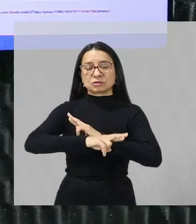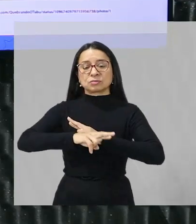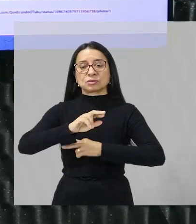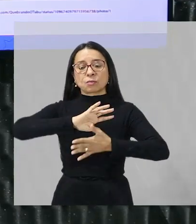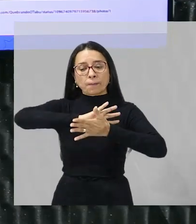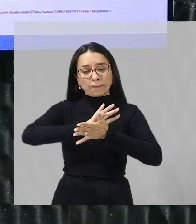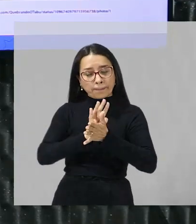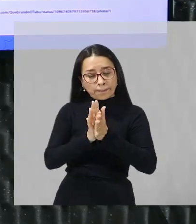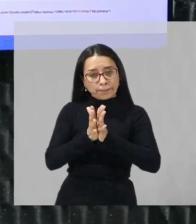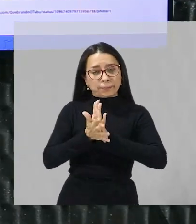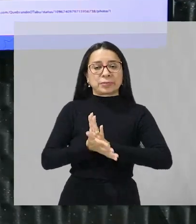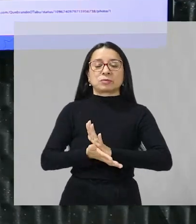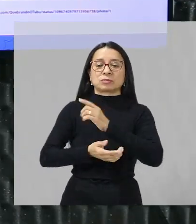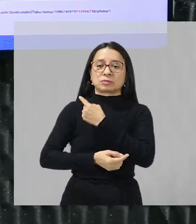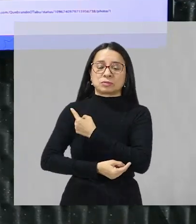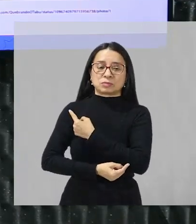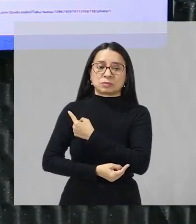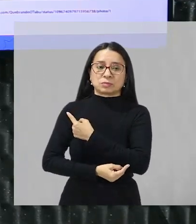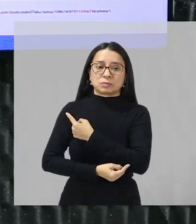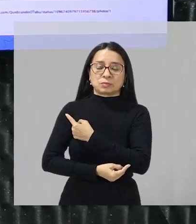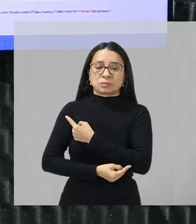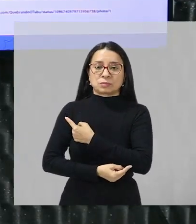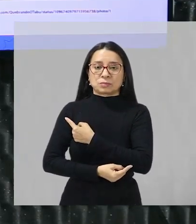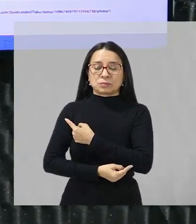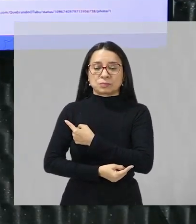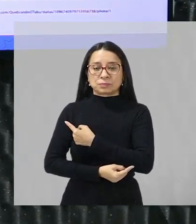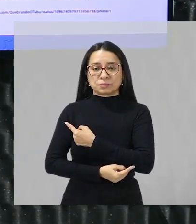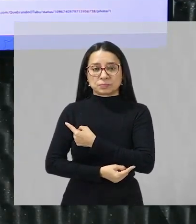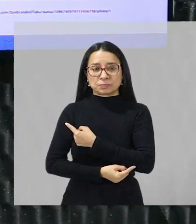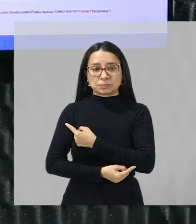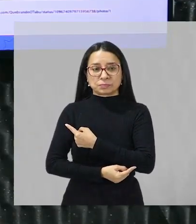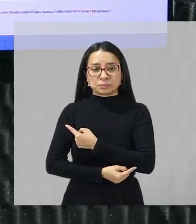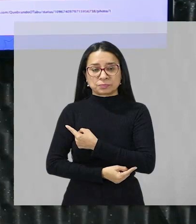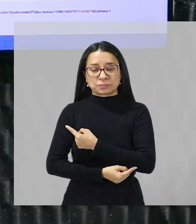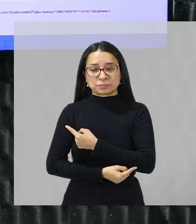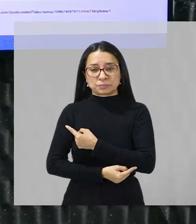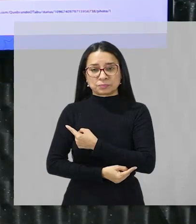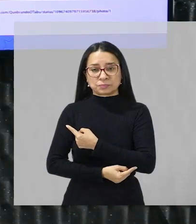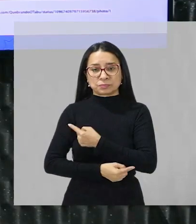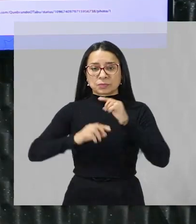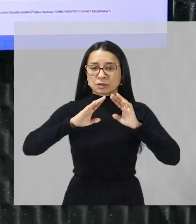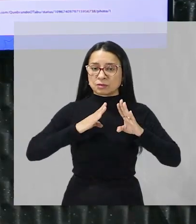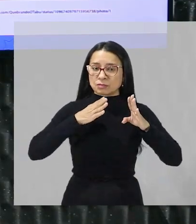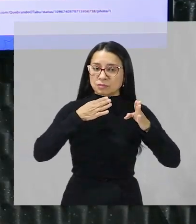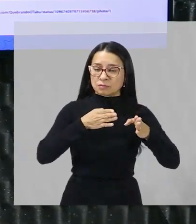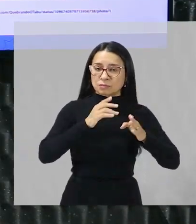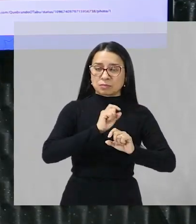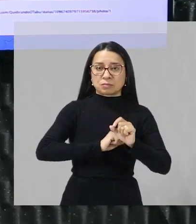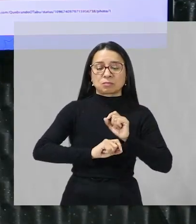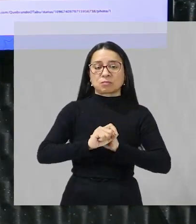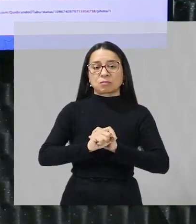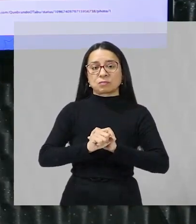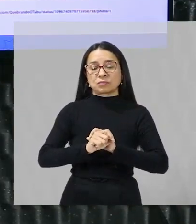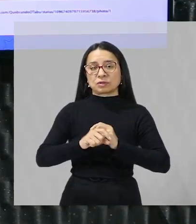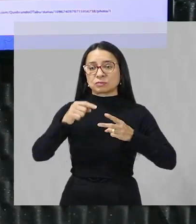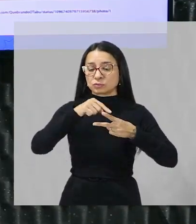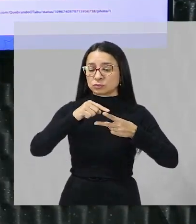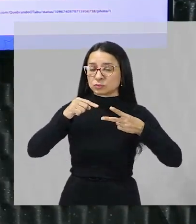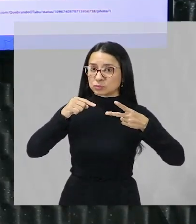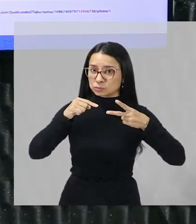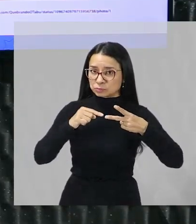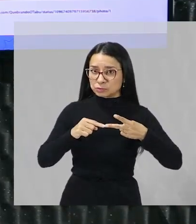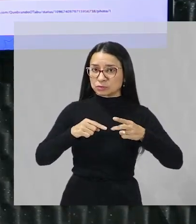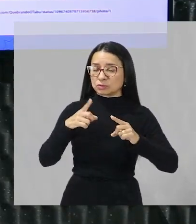é sobre o racismo. Manifestado sociologicamente sob duas formas. Ó, foco. Ele está falando de duas